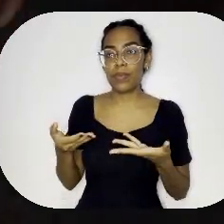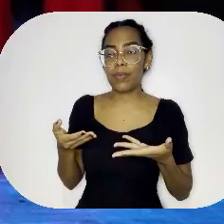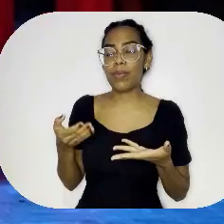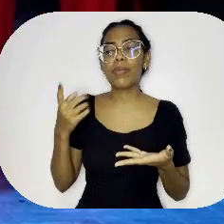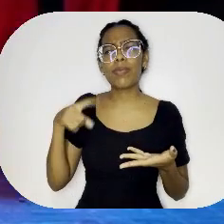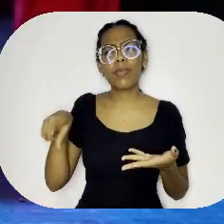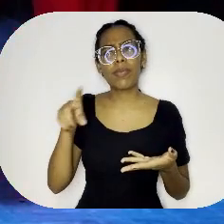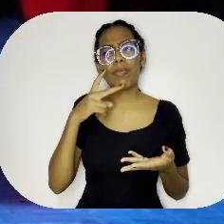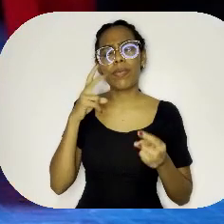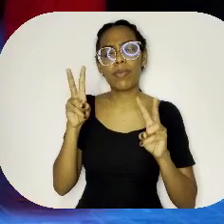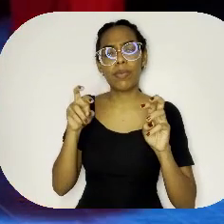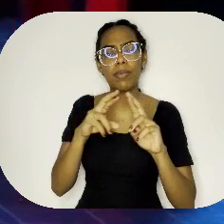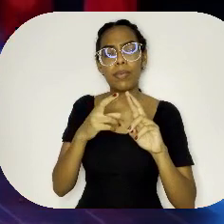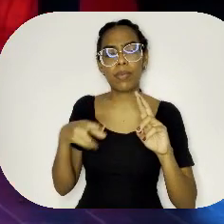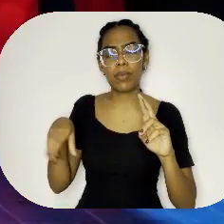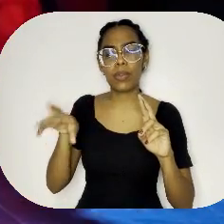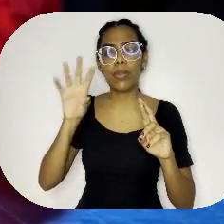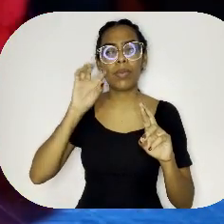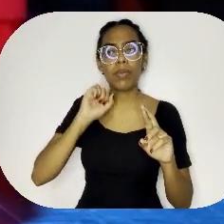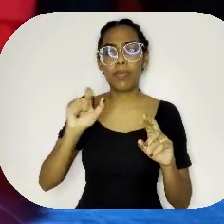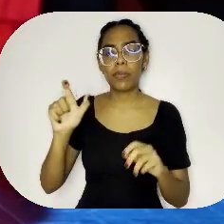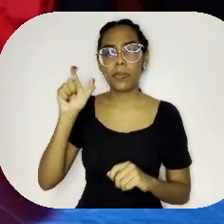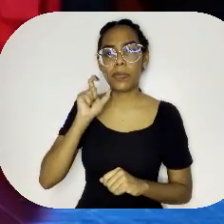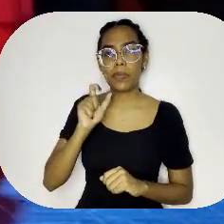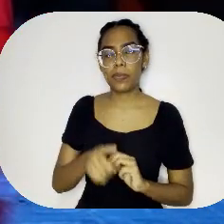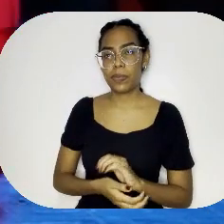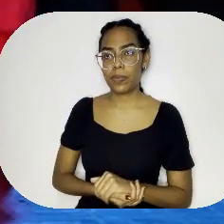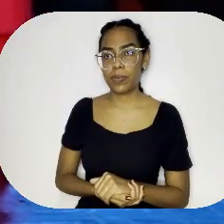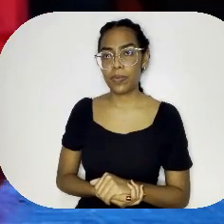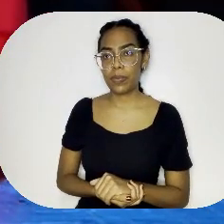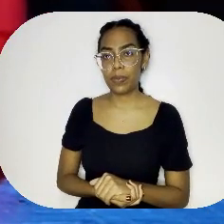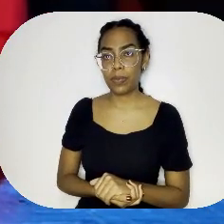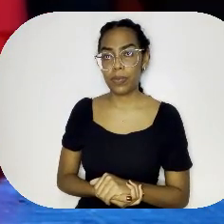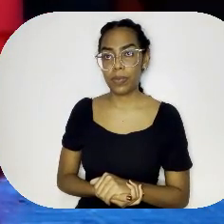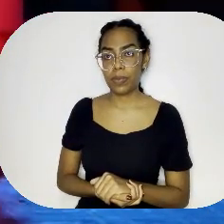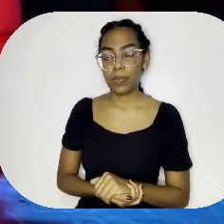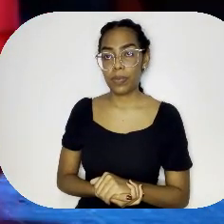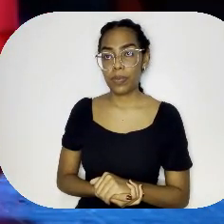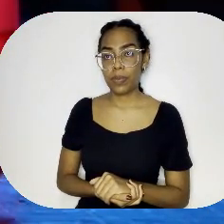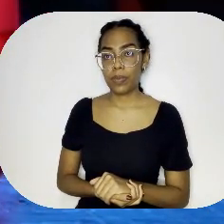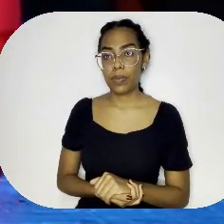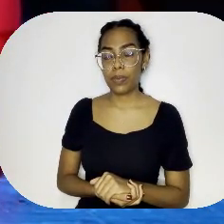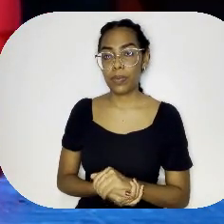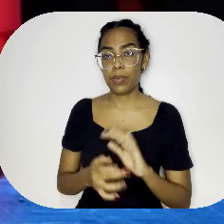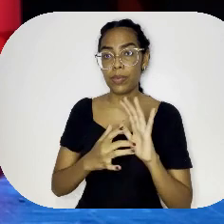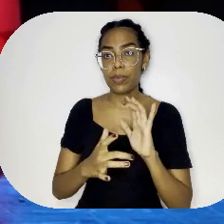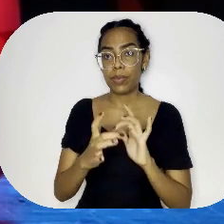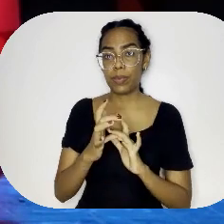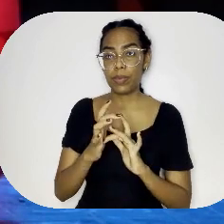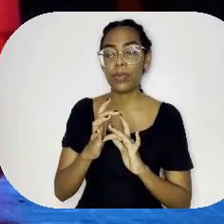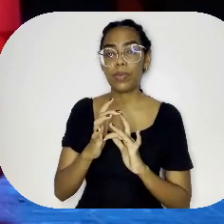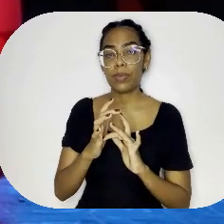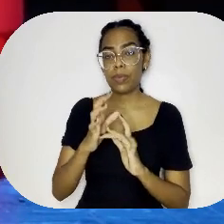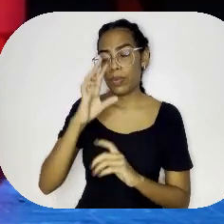Já que vocês passaram esse momento todo aí declamando os poemas de vocês, o meu momento é agora. Falando em poesia religiosa, escutem só essa poesia. Tem